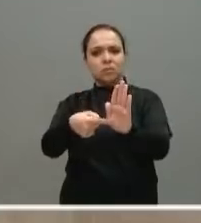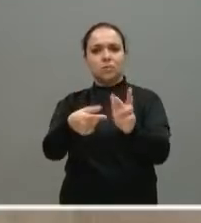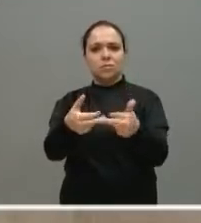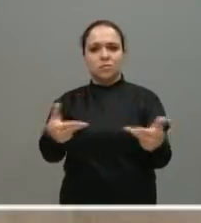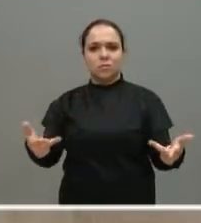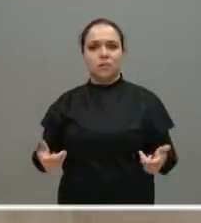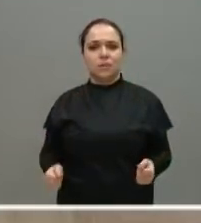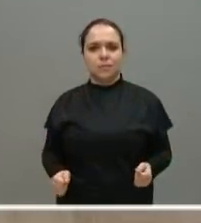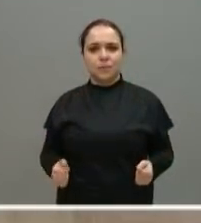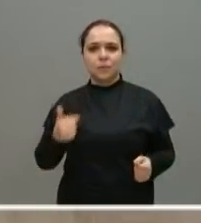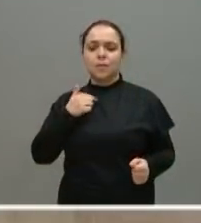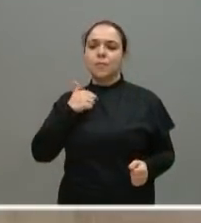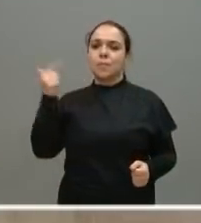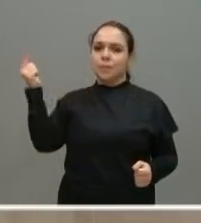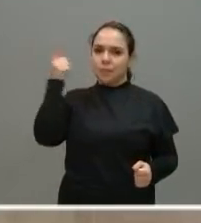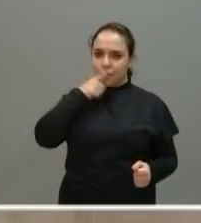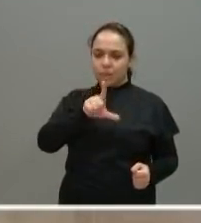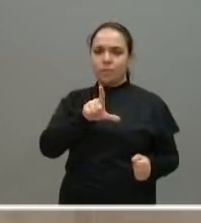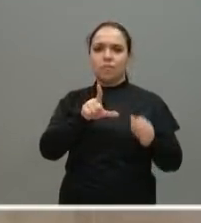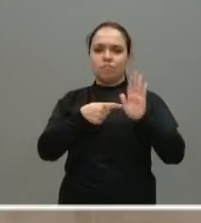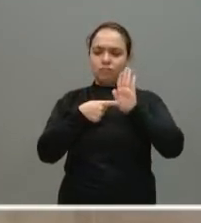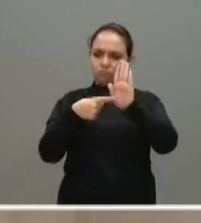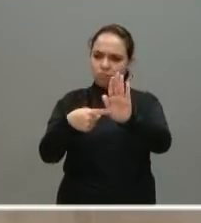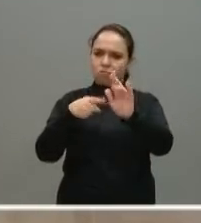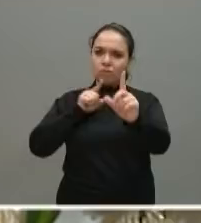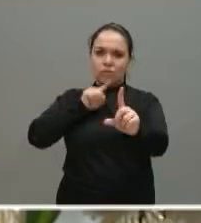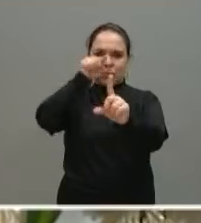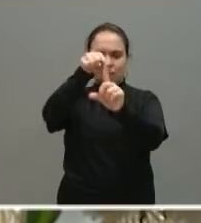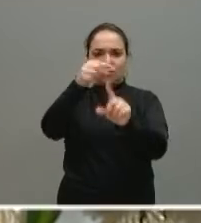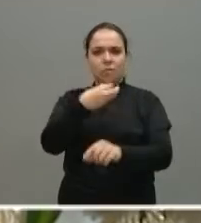consciência, combati um bom combate,